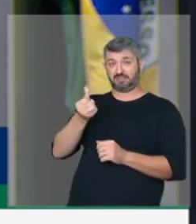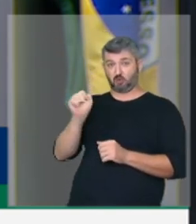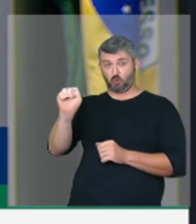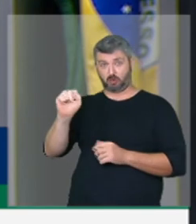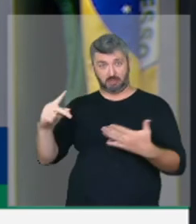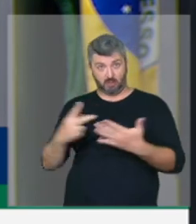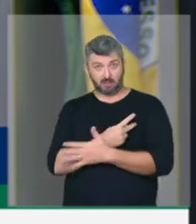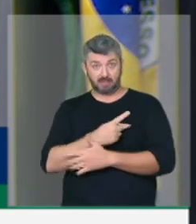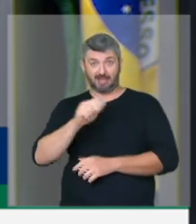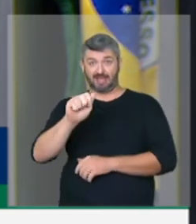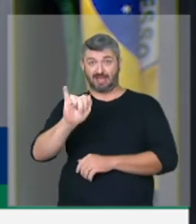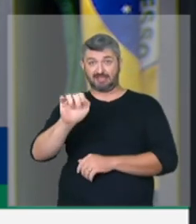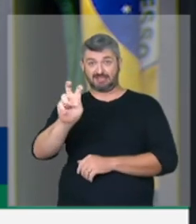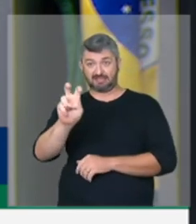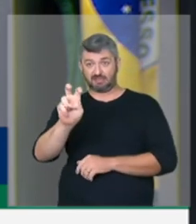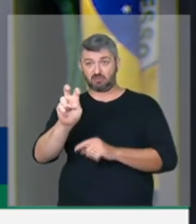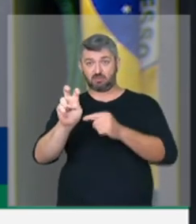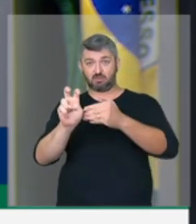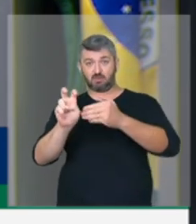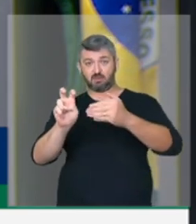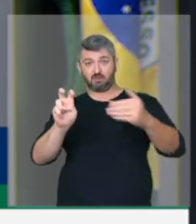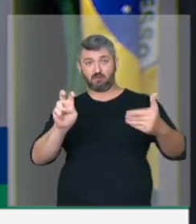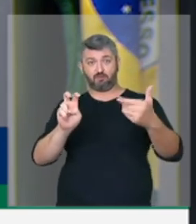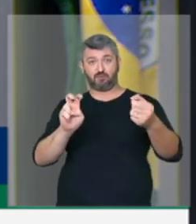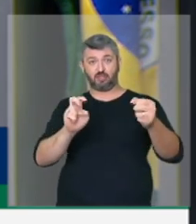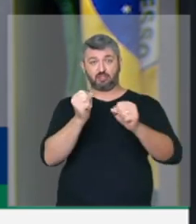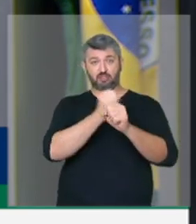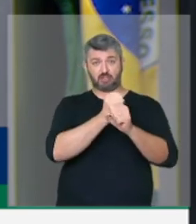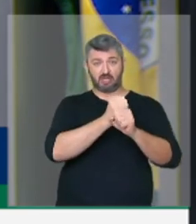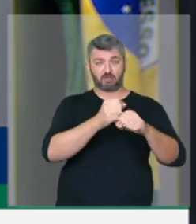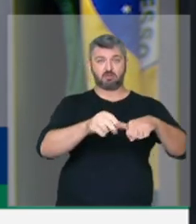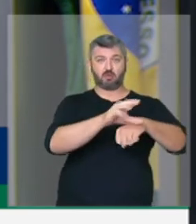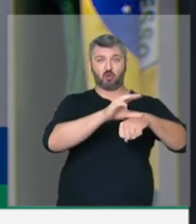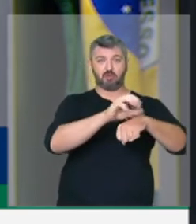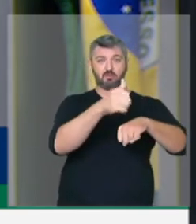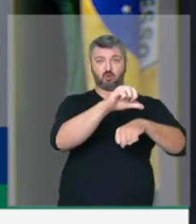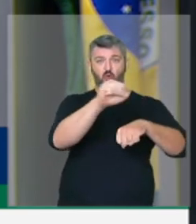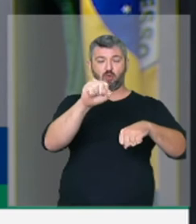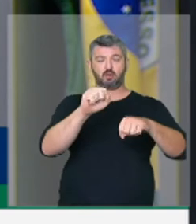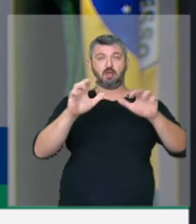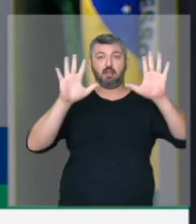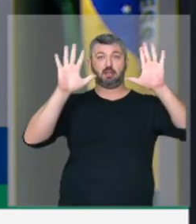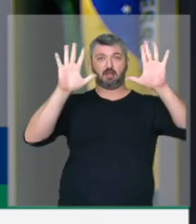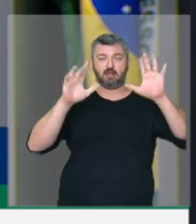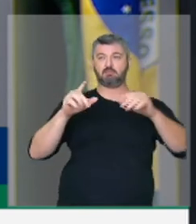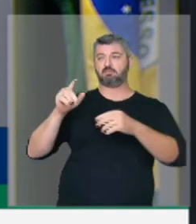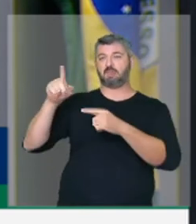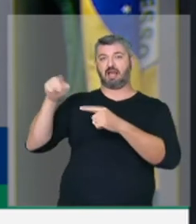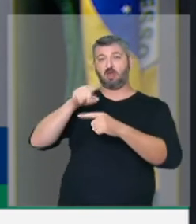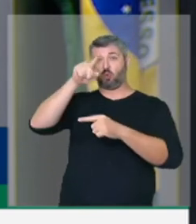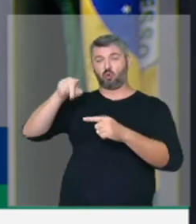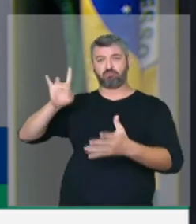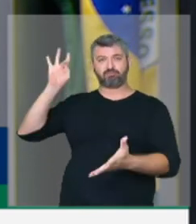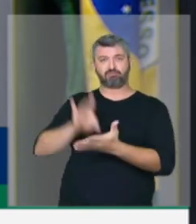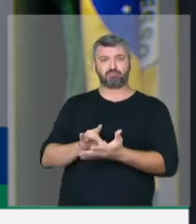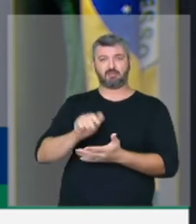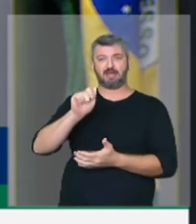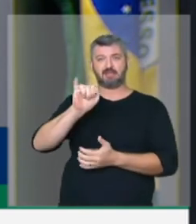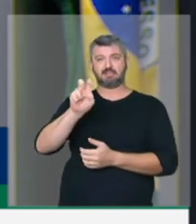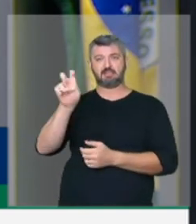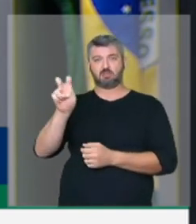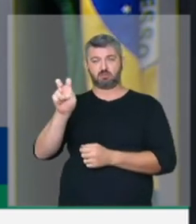AI-5, que apenas 20 anos depois, na Constituinte de 88, foi finalmente revogado de fato.